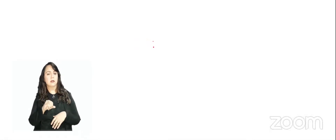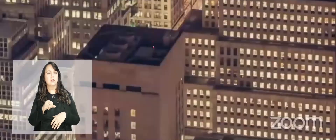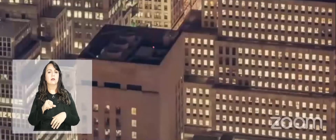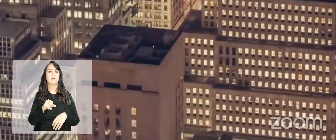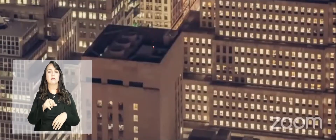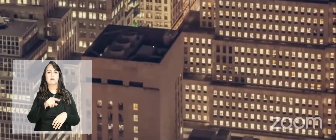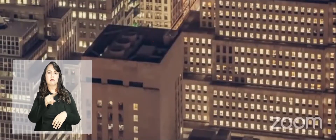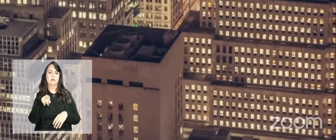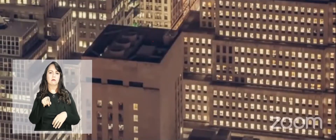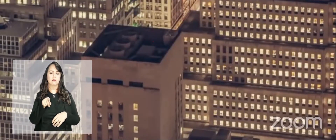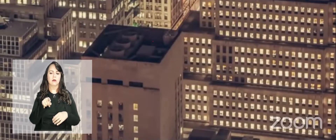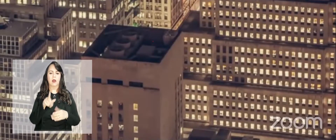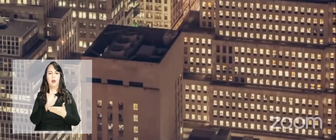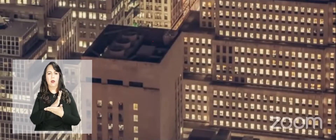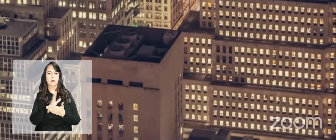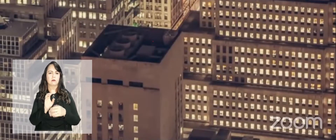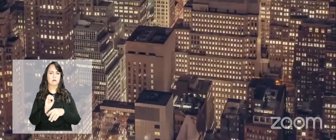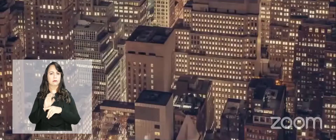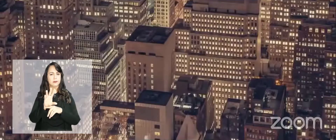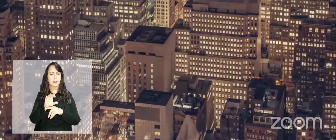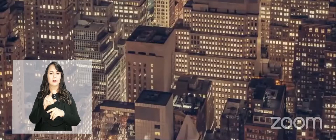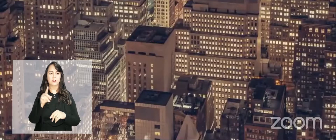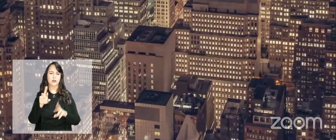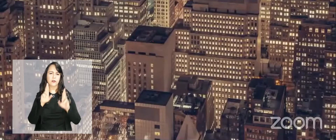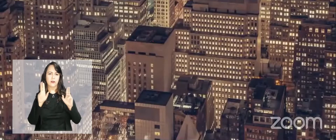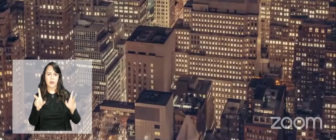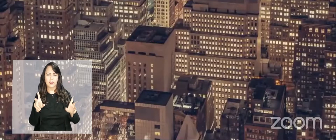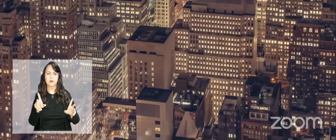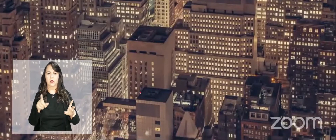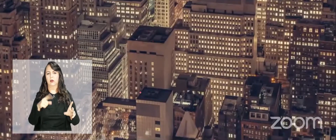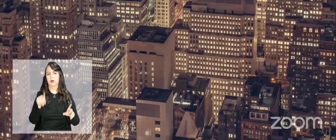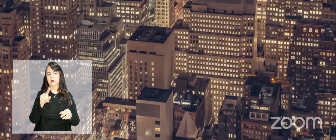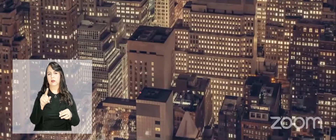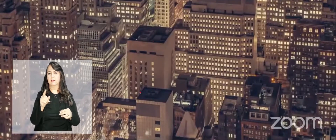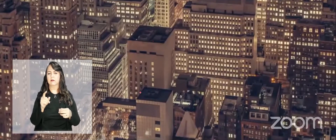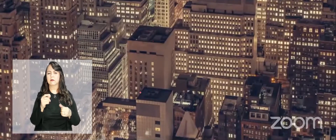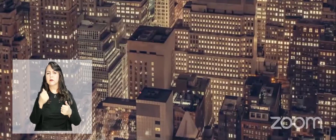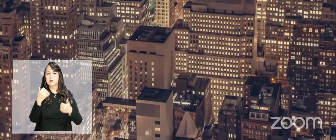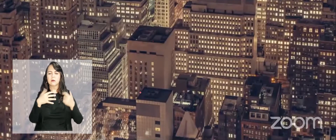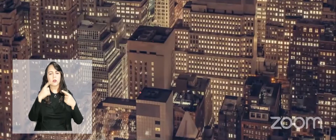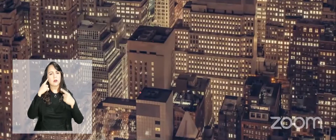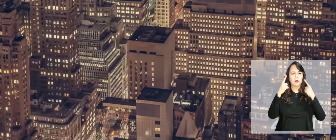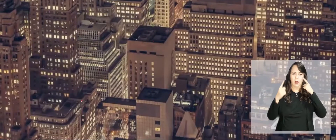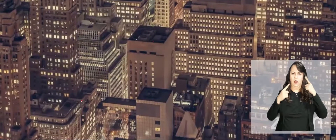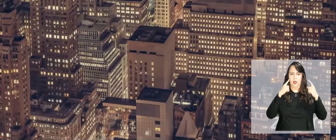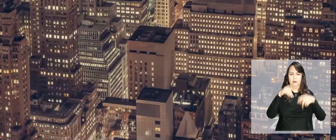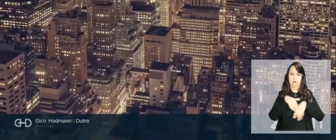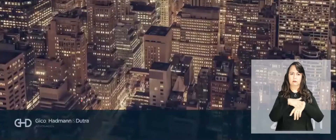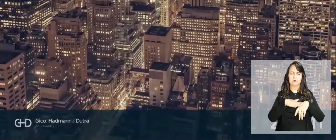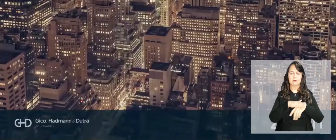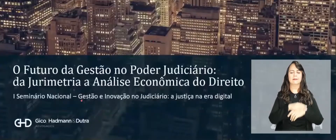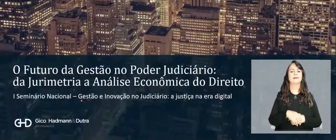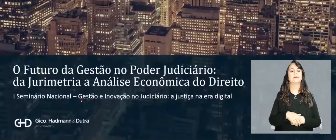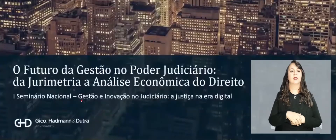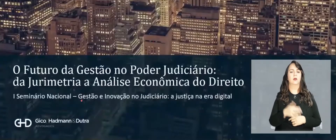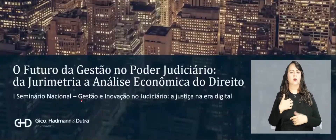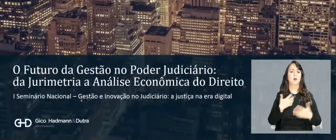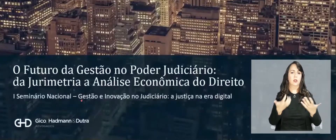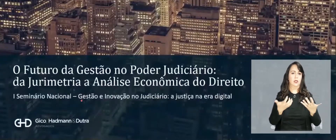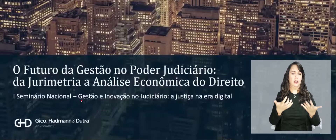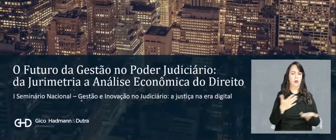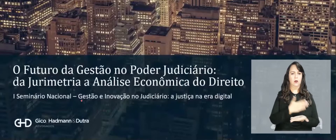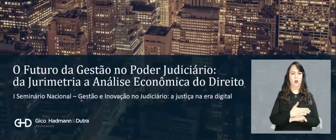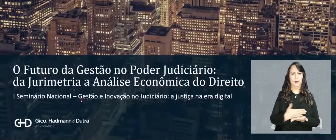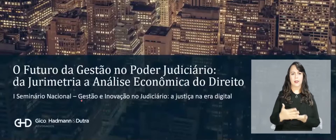diferente, a gente vai trocando ideia. Então, o que eu queria começar dizendo hoje, eu aproveitar o gancho do painel que